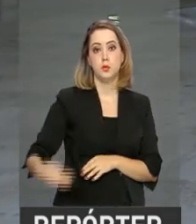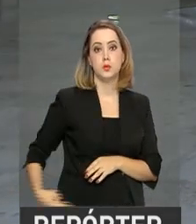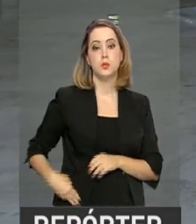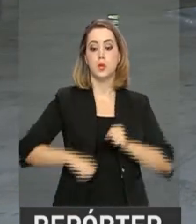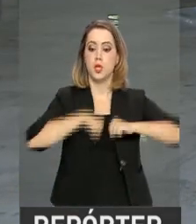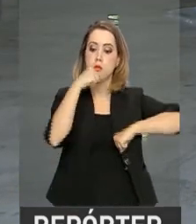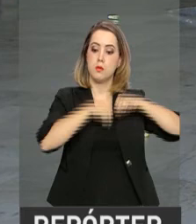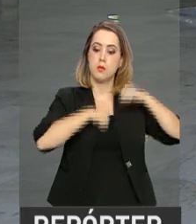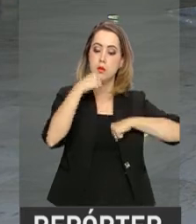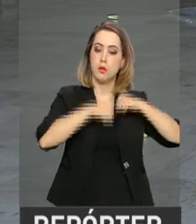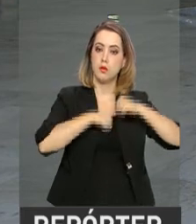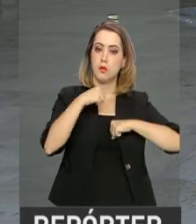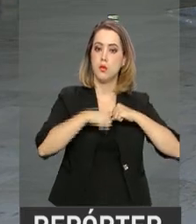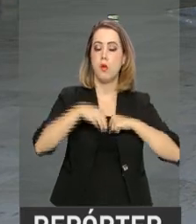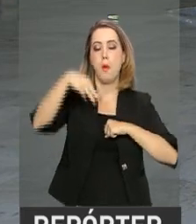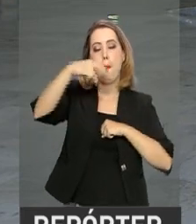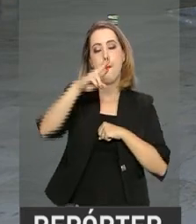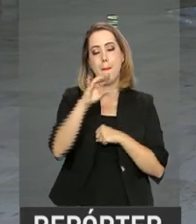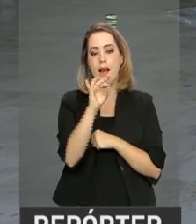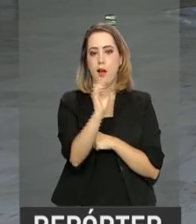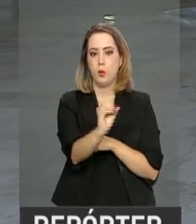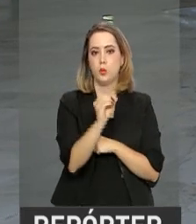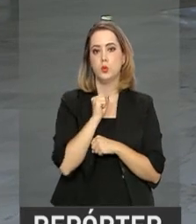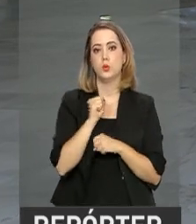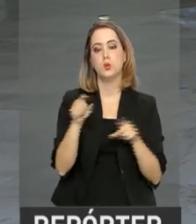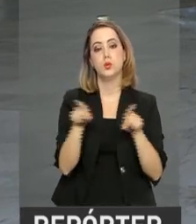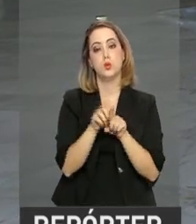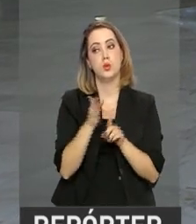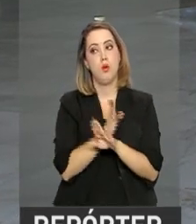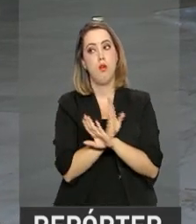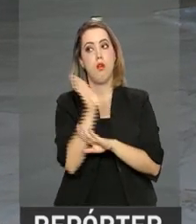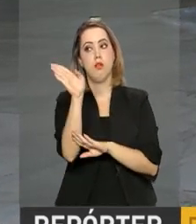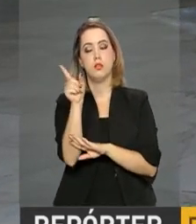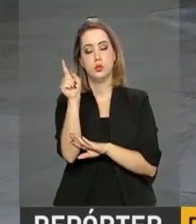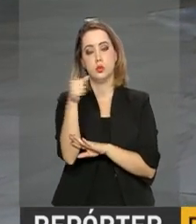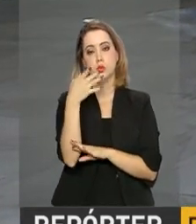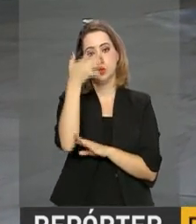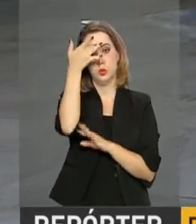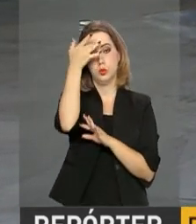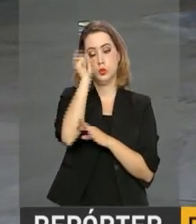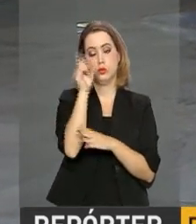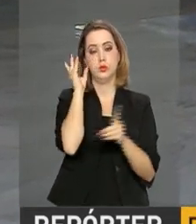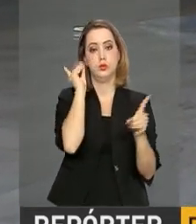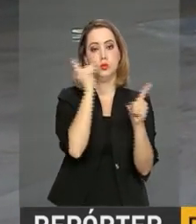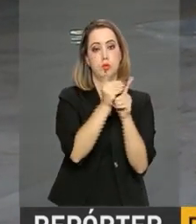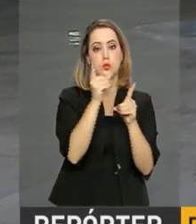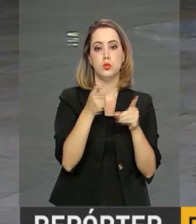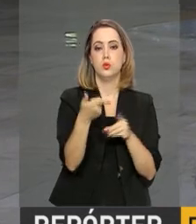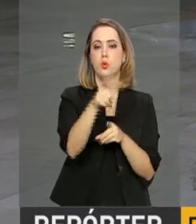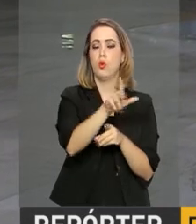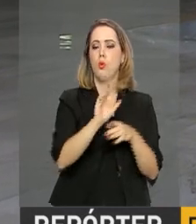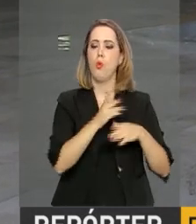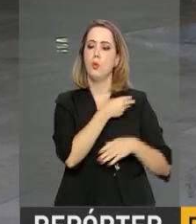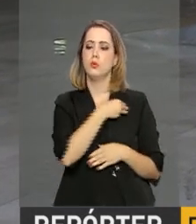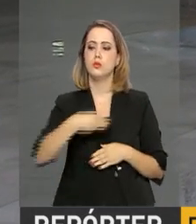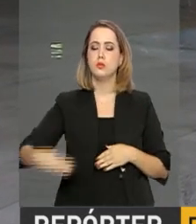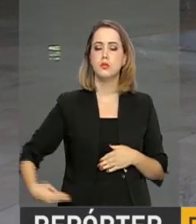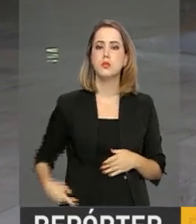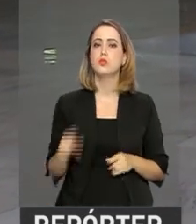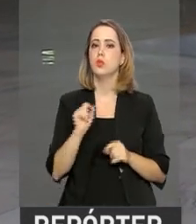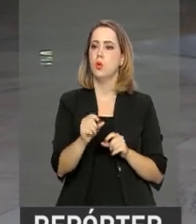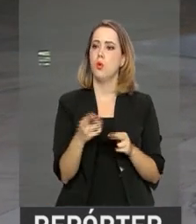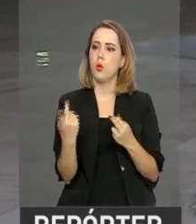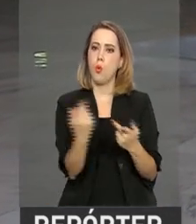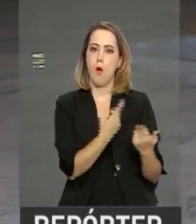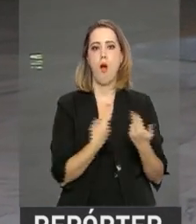exterior e serviços marcos pereira participou em nova délhi na índia de um encontro com os outros ministros dessa mesma